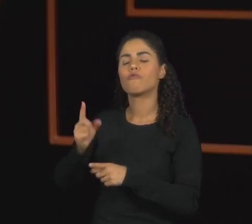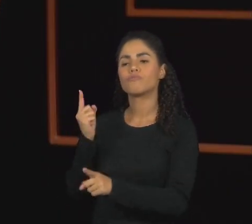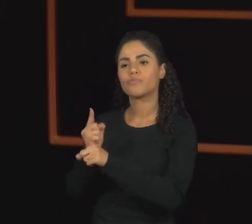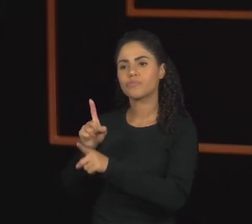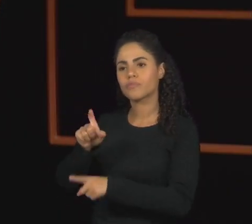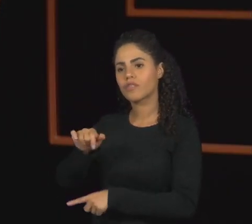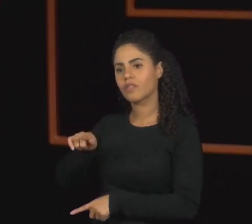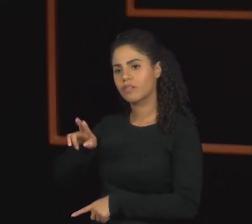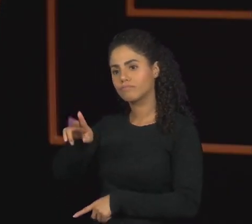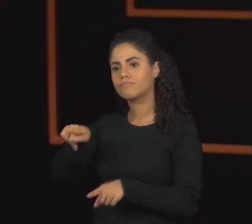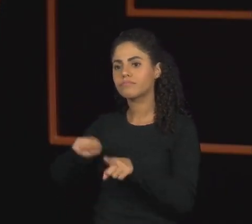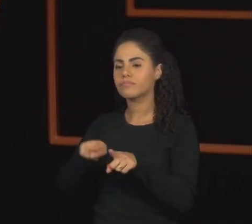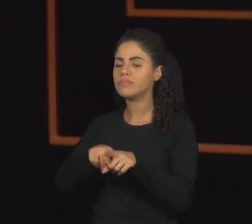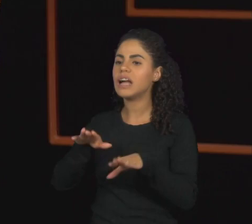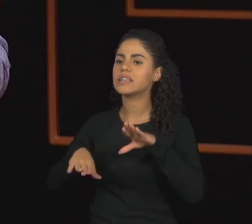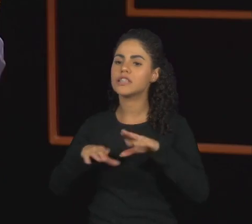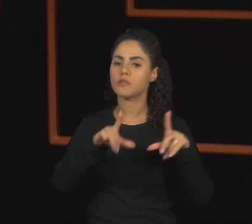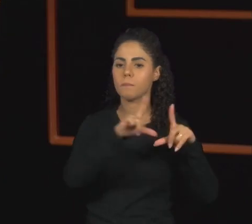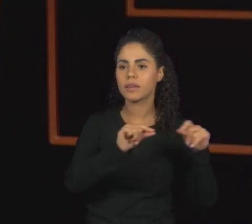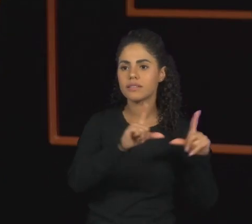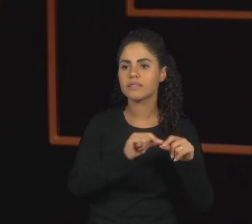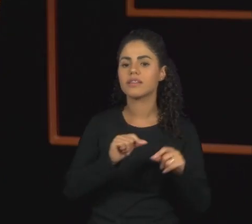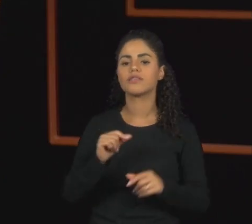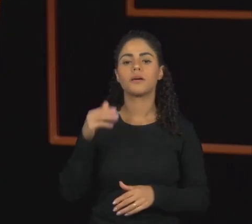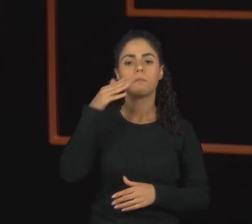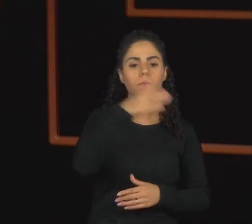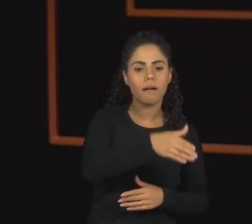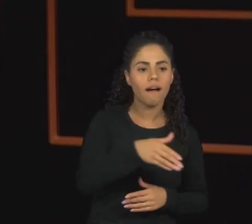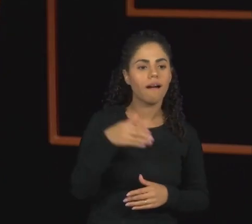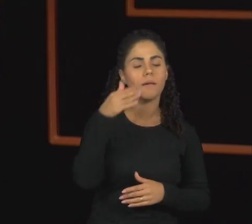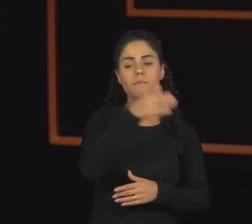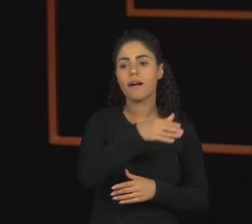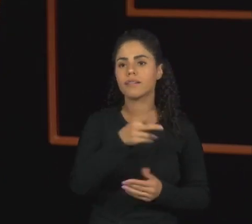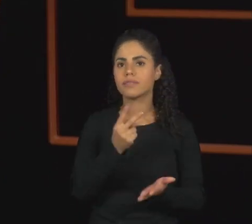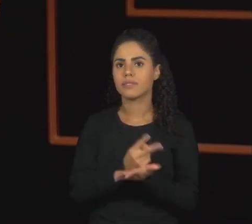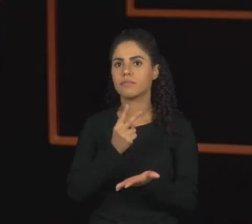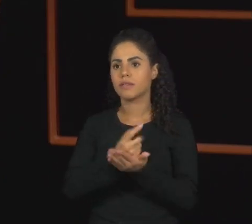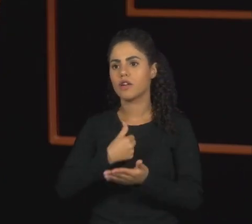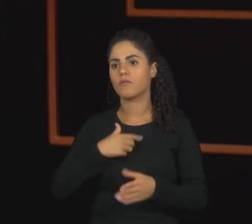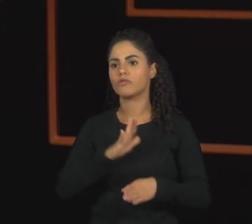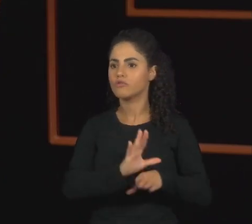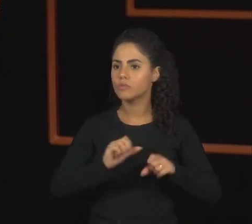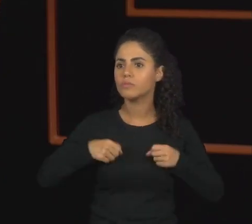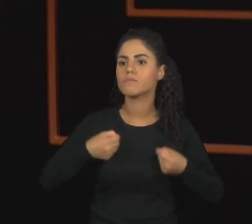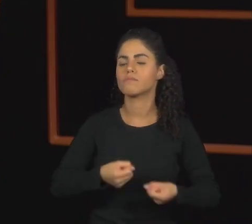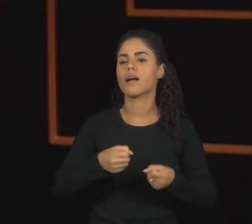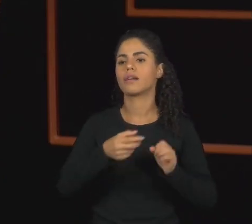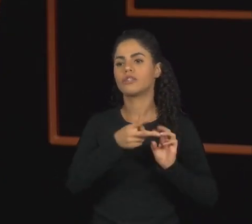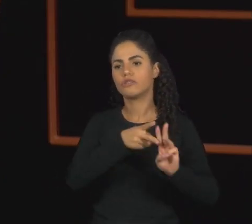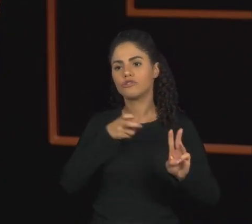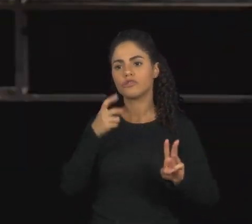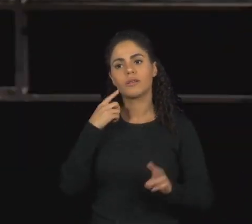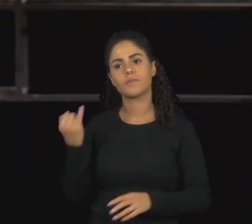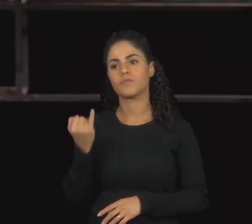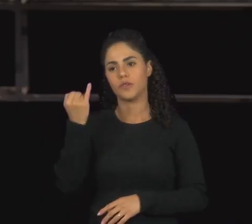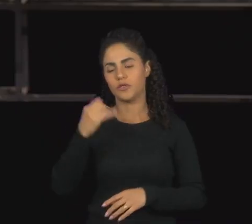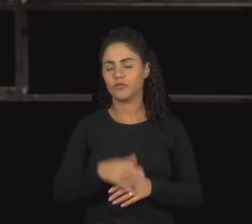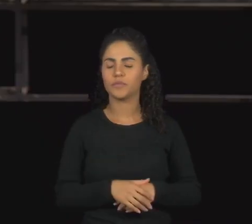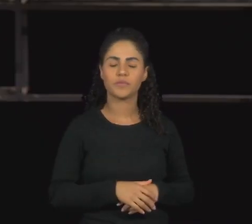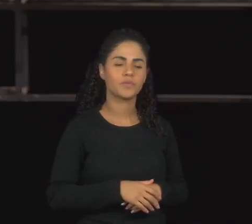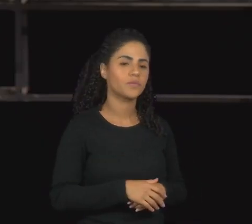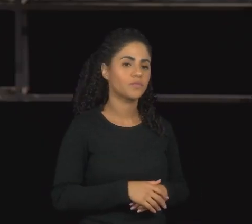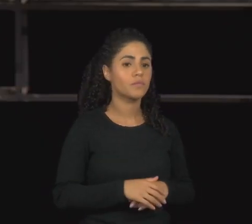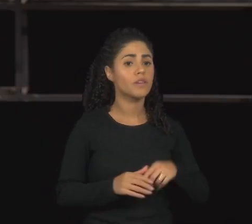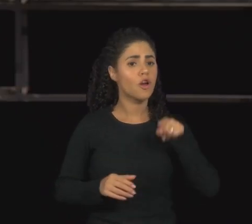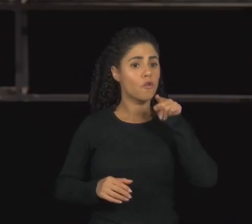Terra Livre, em Brasília. Estou sempre tentando fazer tudo que eu posso pela causa indígena e chamar a atenção para isso. Você